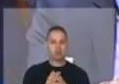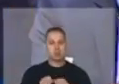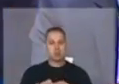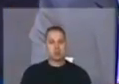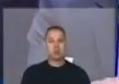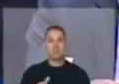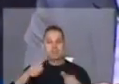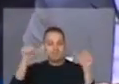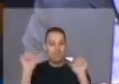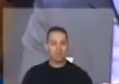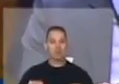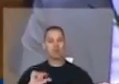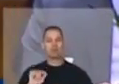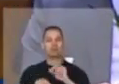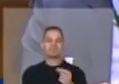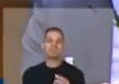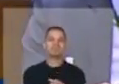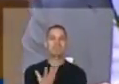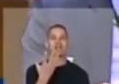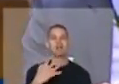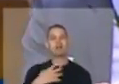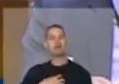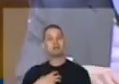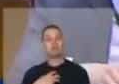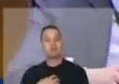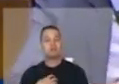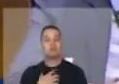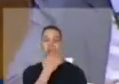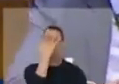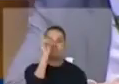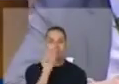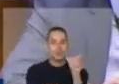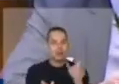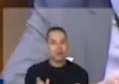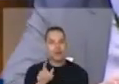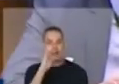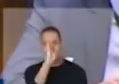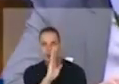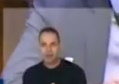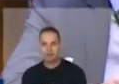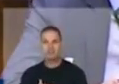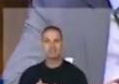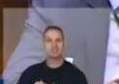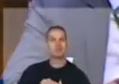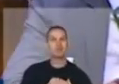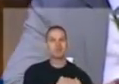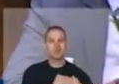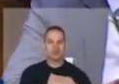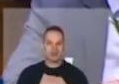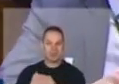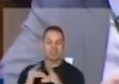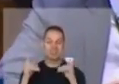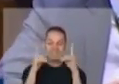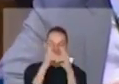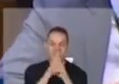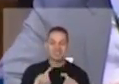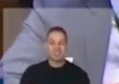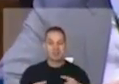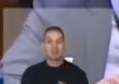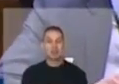do que isso, é gerar as condições para que os brasileiros sejam mais iguais, que a escola